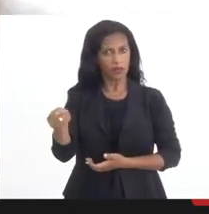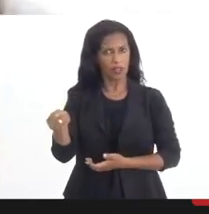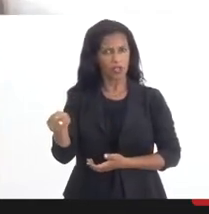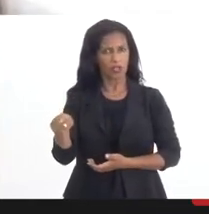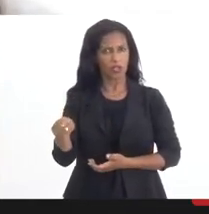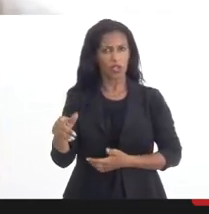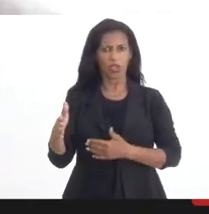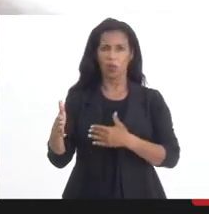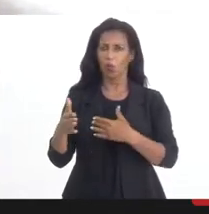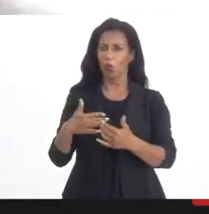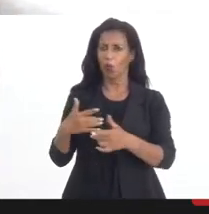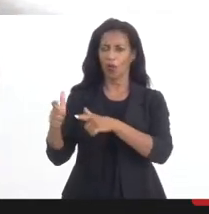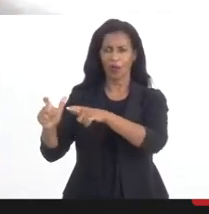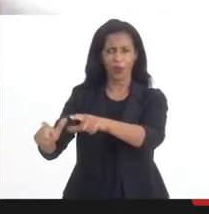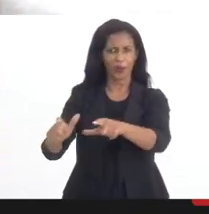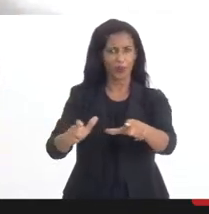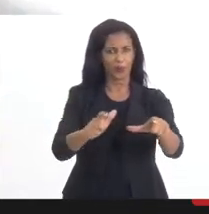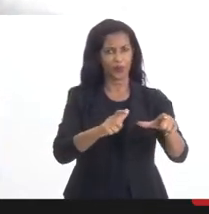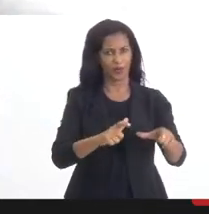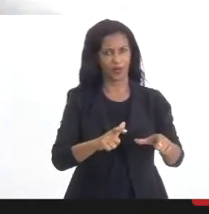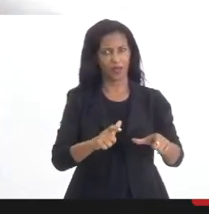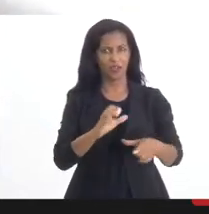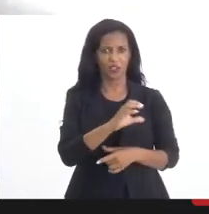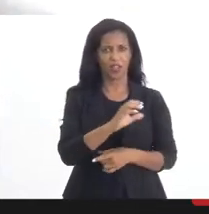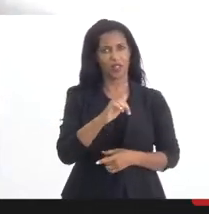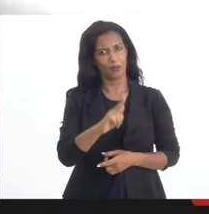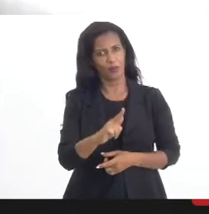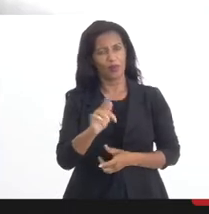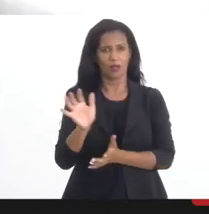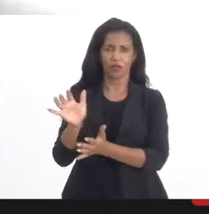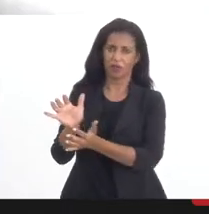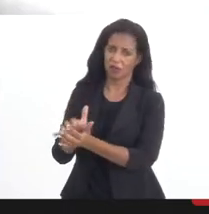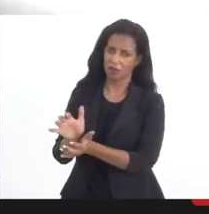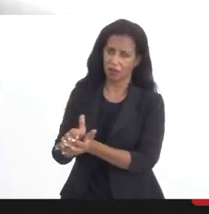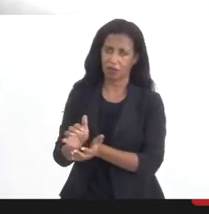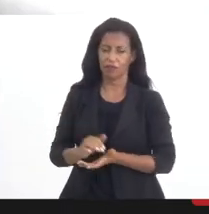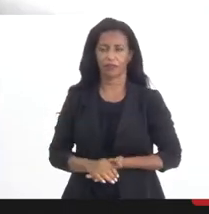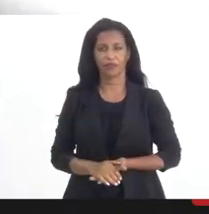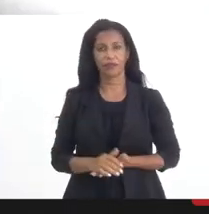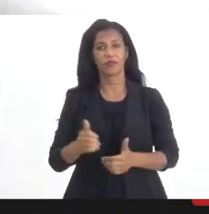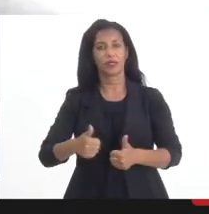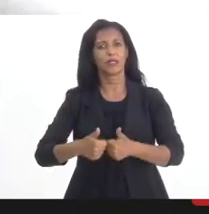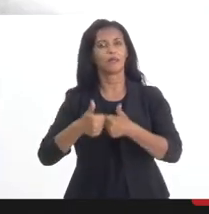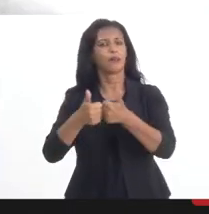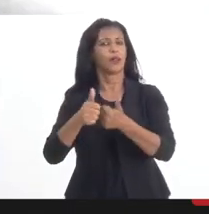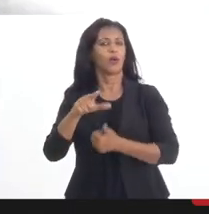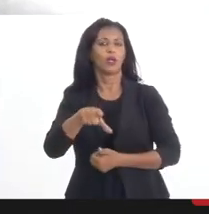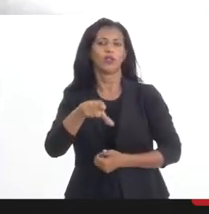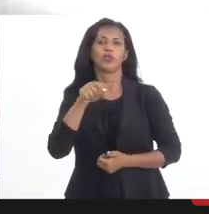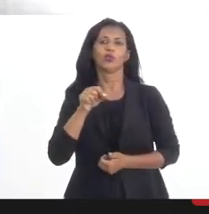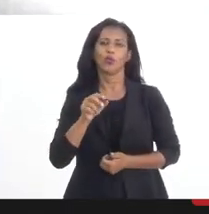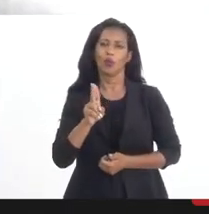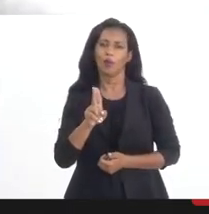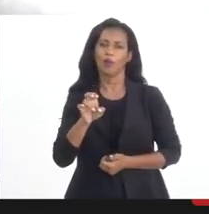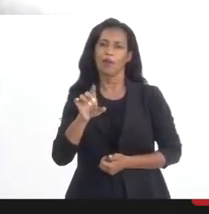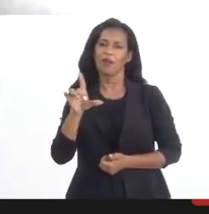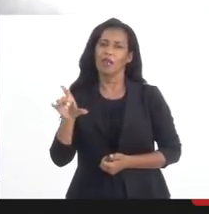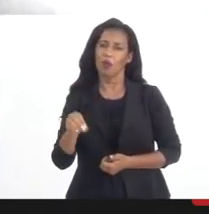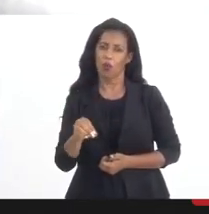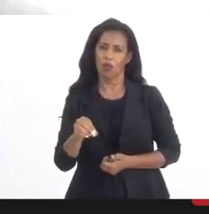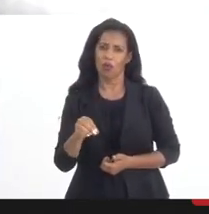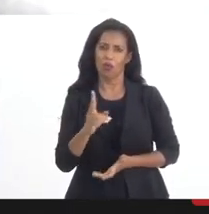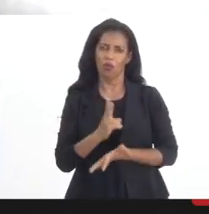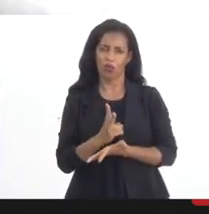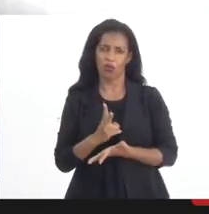seja escolhida, seja Campo Grande, seja Santa Cruz, vai ser a melhor opção para que a UESO permaneça. Que a luta